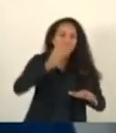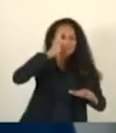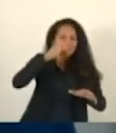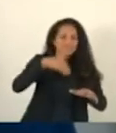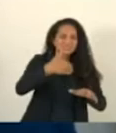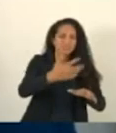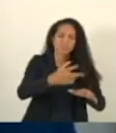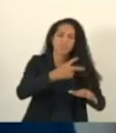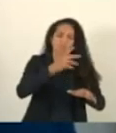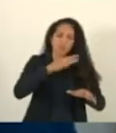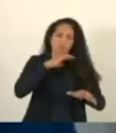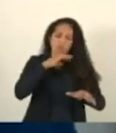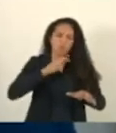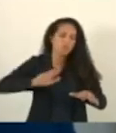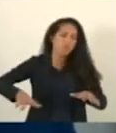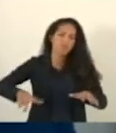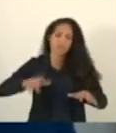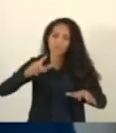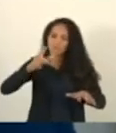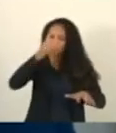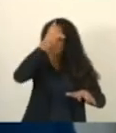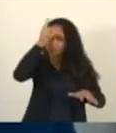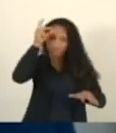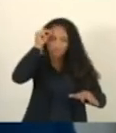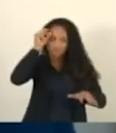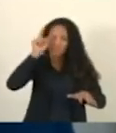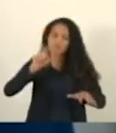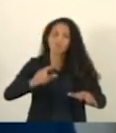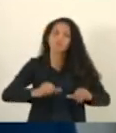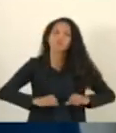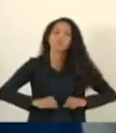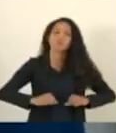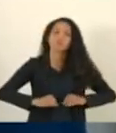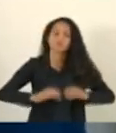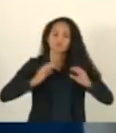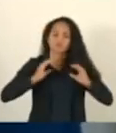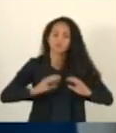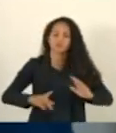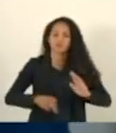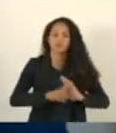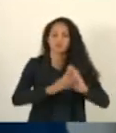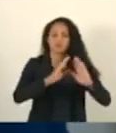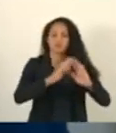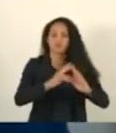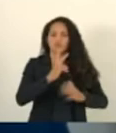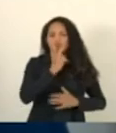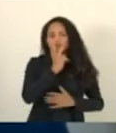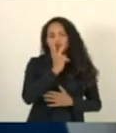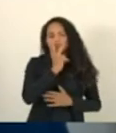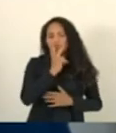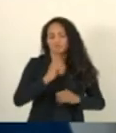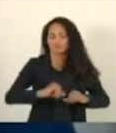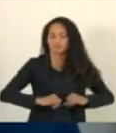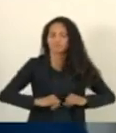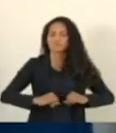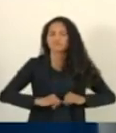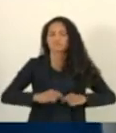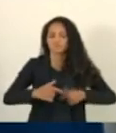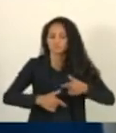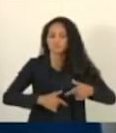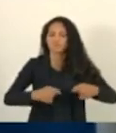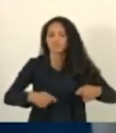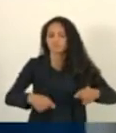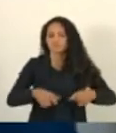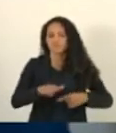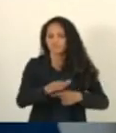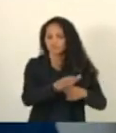para o prefeito, mas sim... E não para os seus aliados, mas sim para os cidadãos que moram na cidade de Vitória, para as pessoas que precisam dos serviços